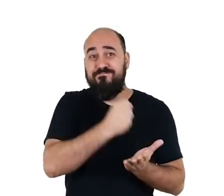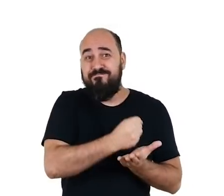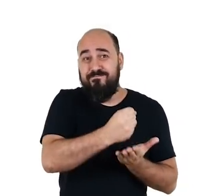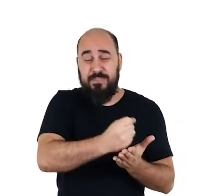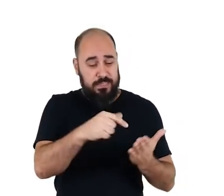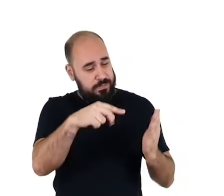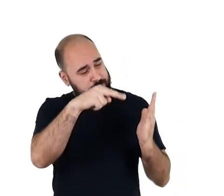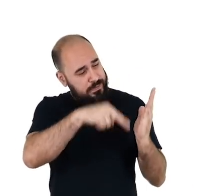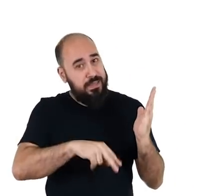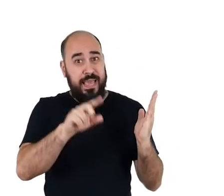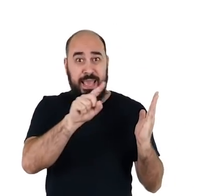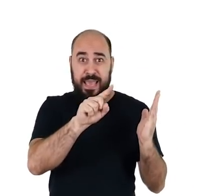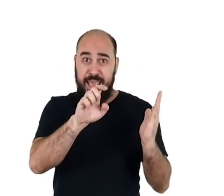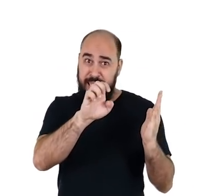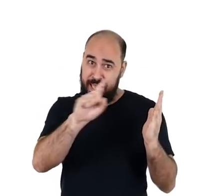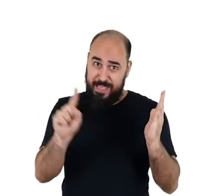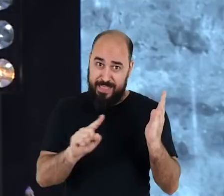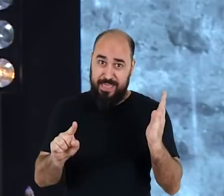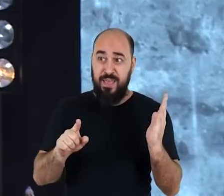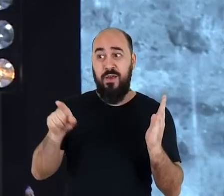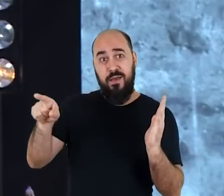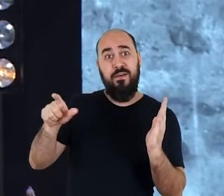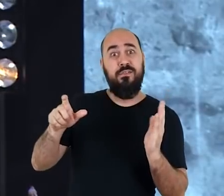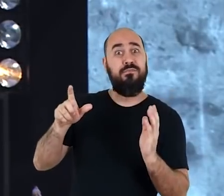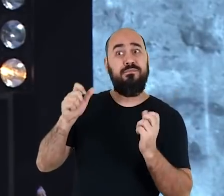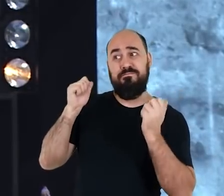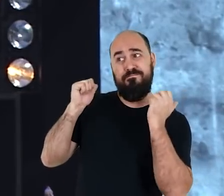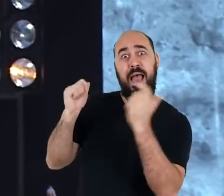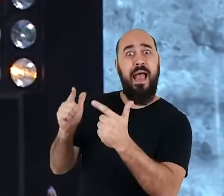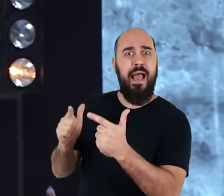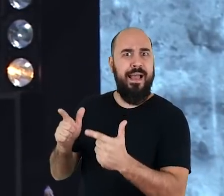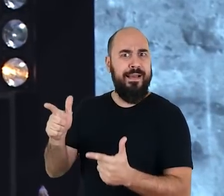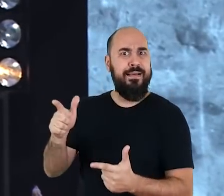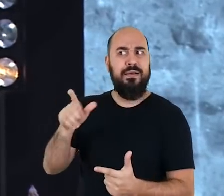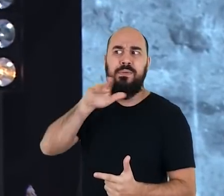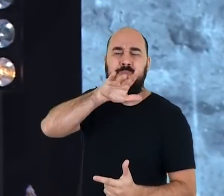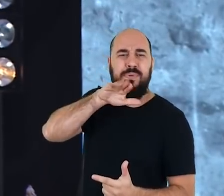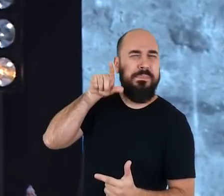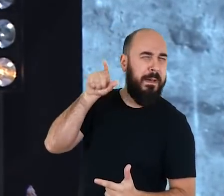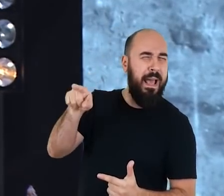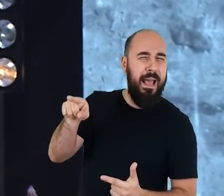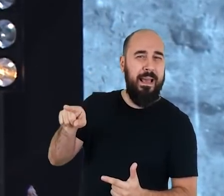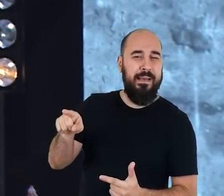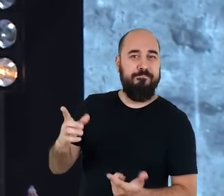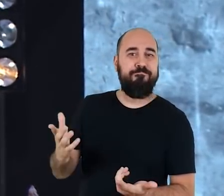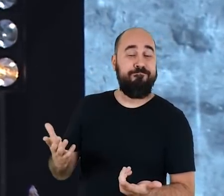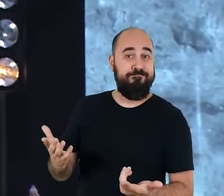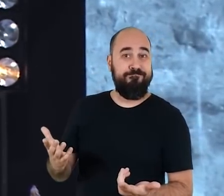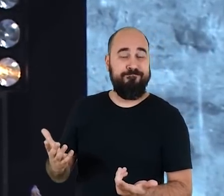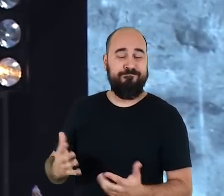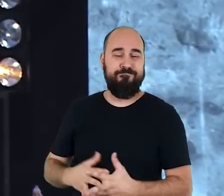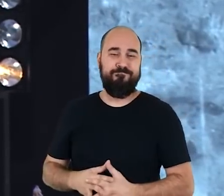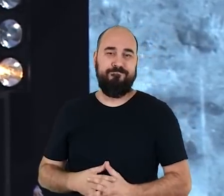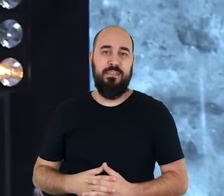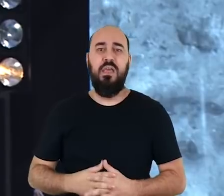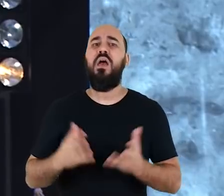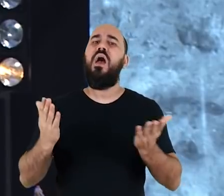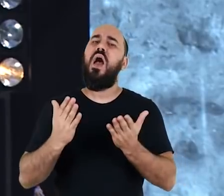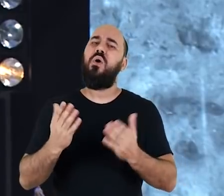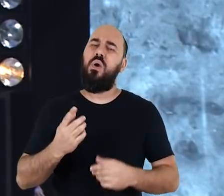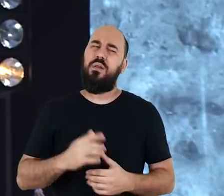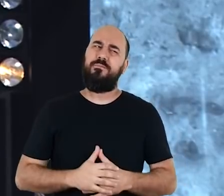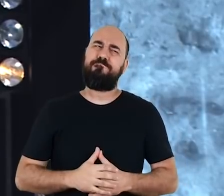na profecia de Ezequiel. Agora, imagine o ritual do templo. Vamos nos transportar